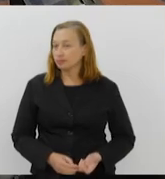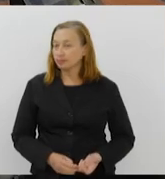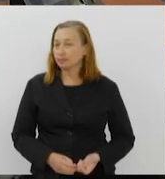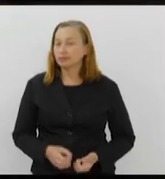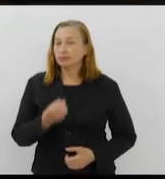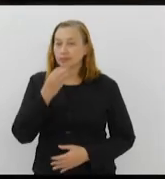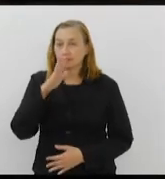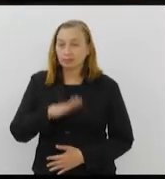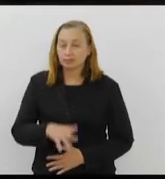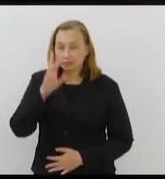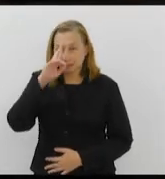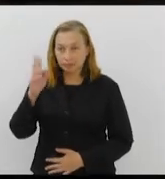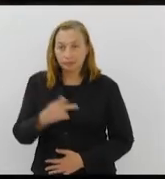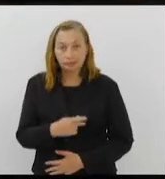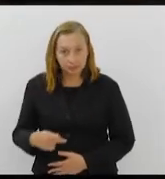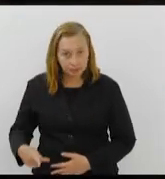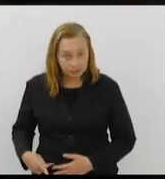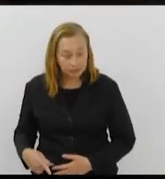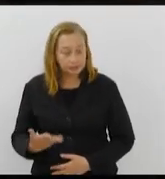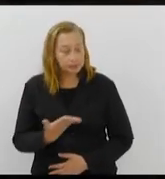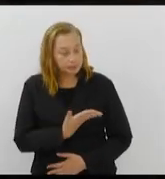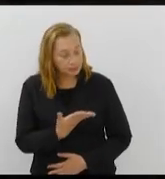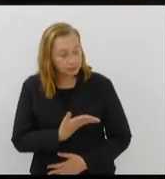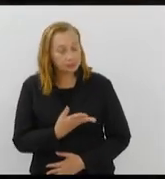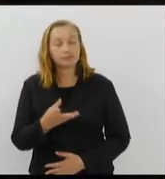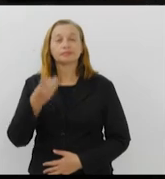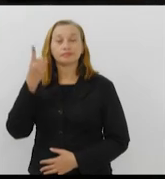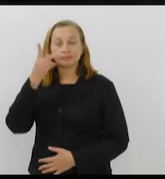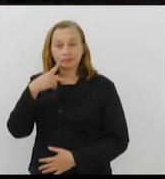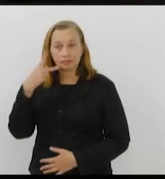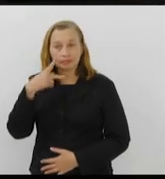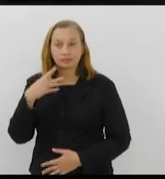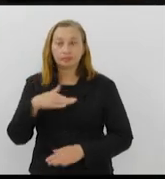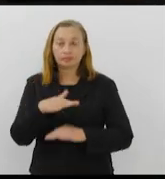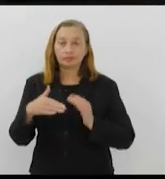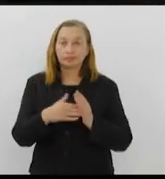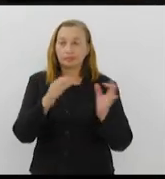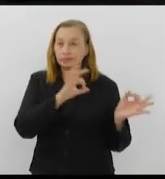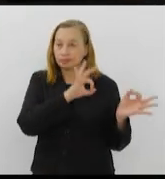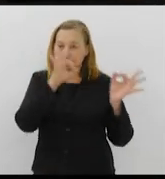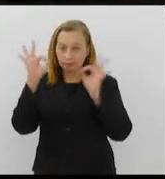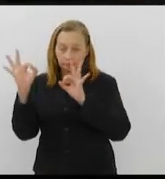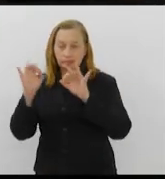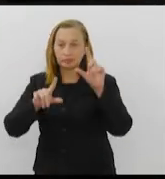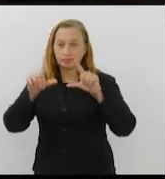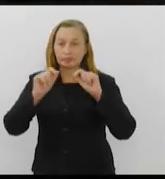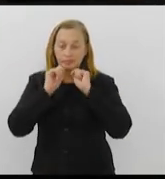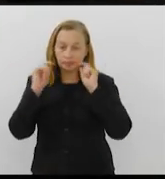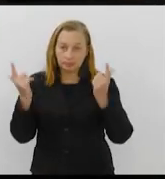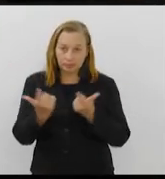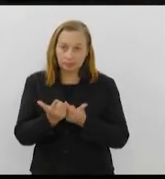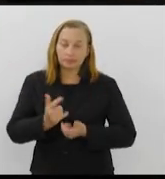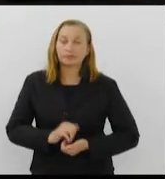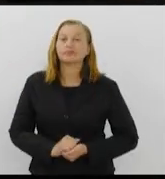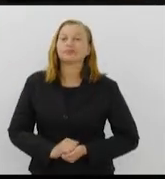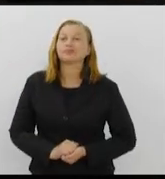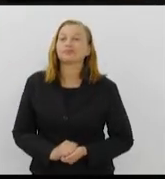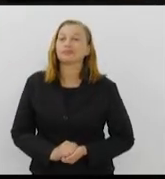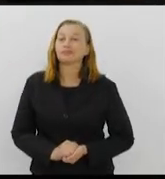Boa tarde, presidente, nobres colegas parlamentares, público presente e quem nos assiste pela TV